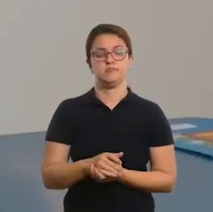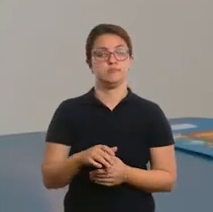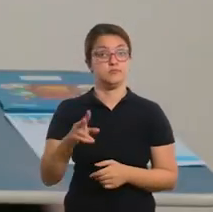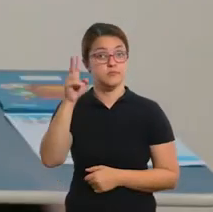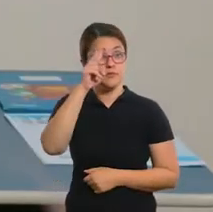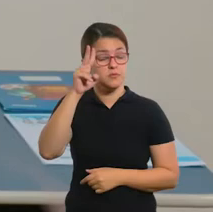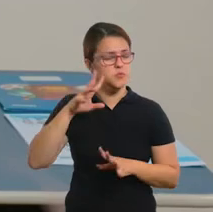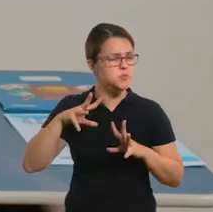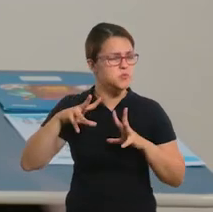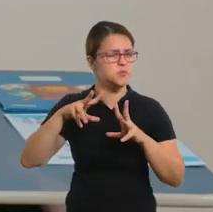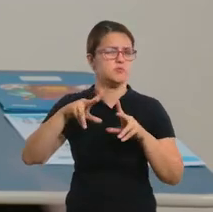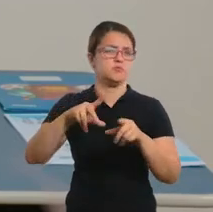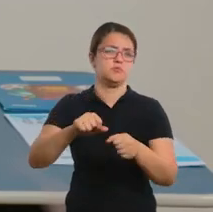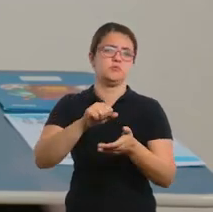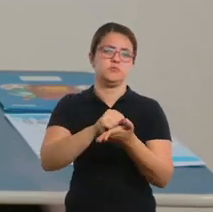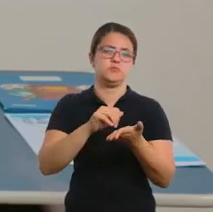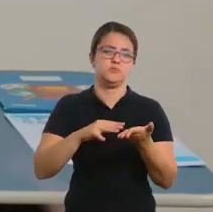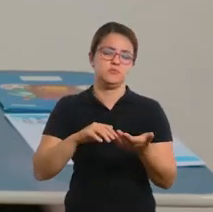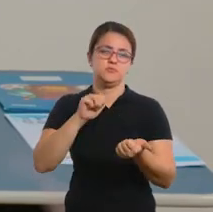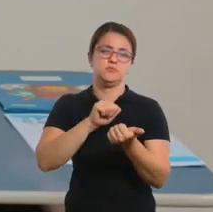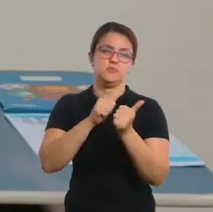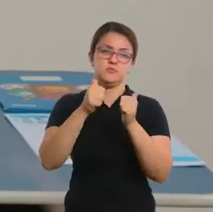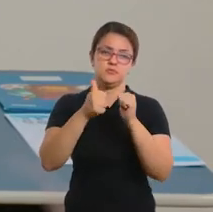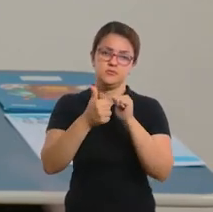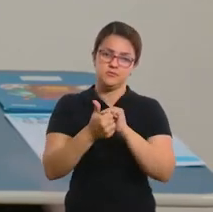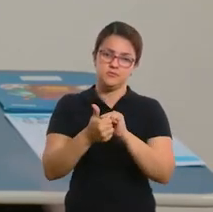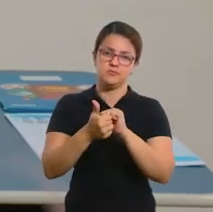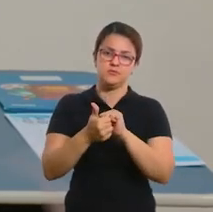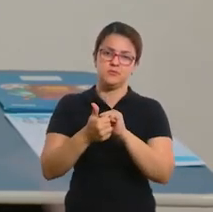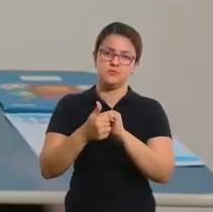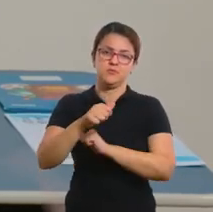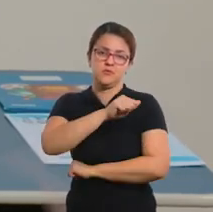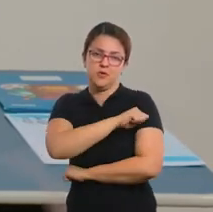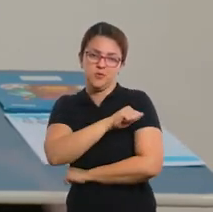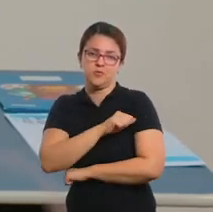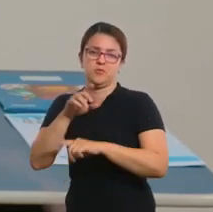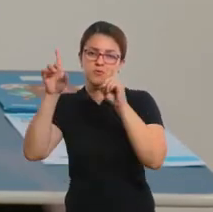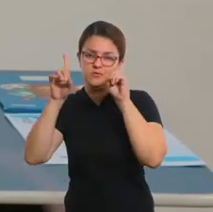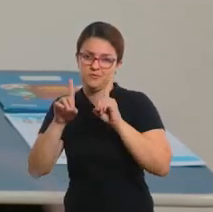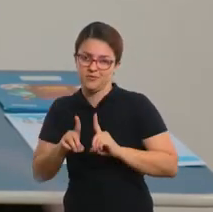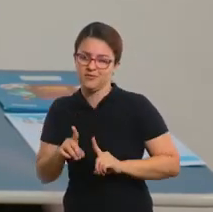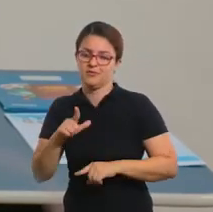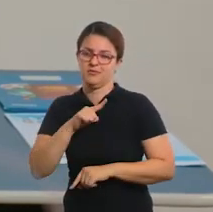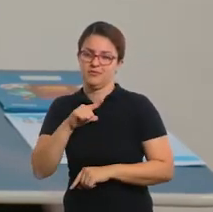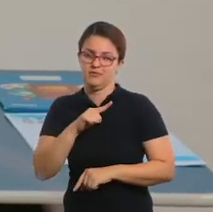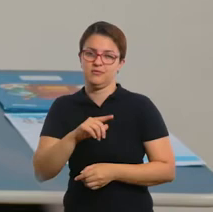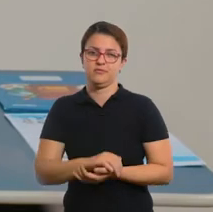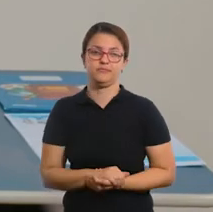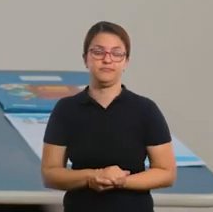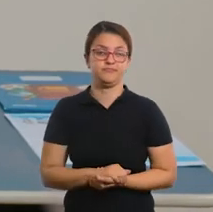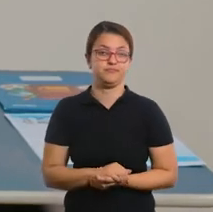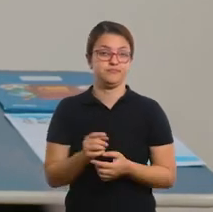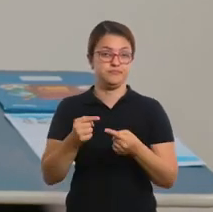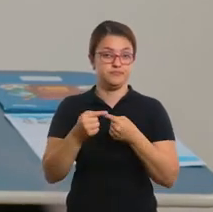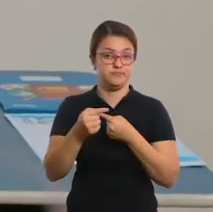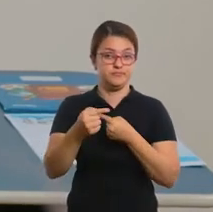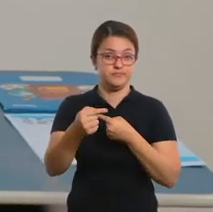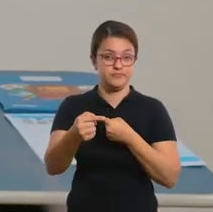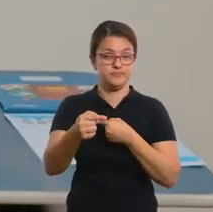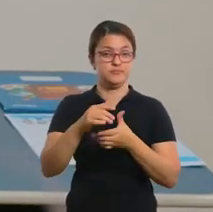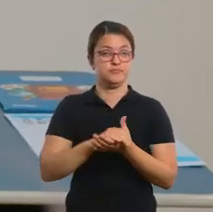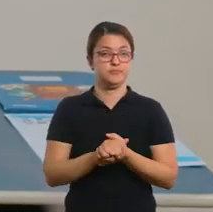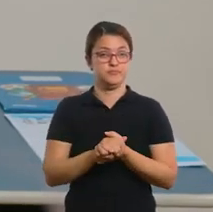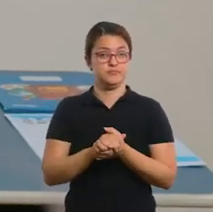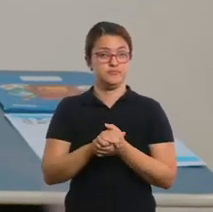Lembrando que todas as atividades têm adaptação para as crianças com deficiência. Essa semana eu vou auxiliar